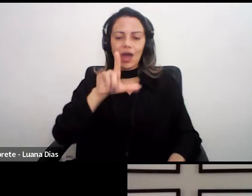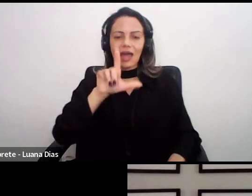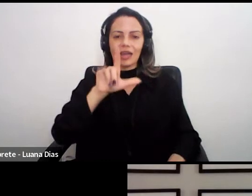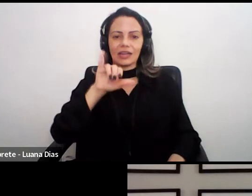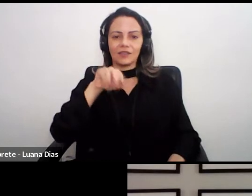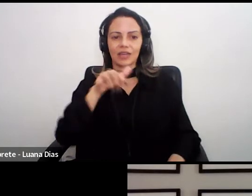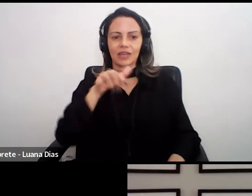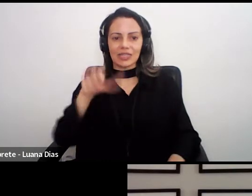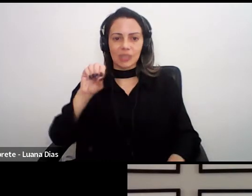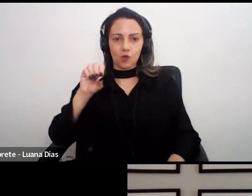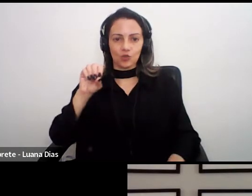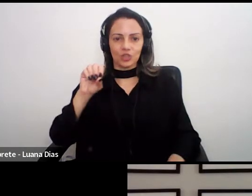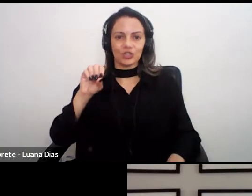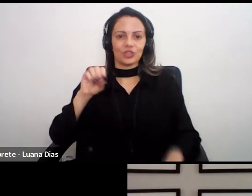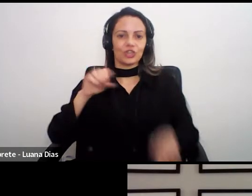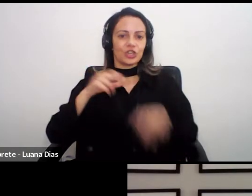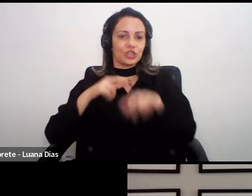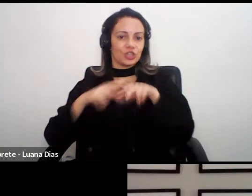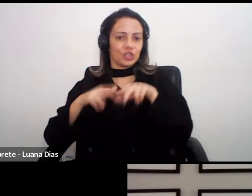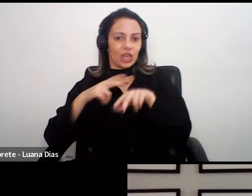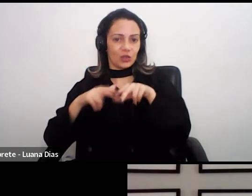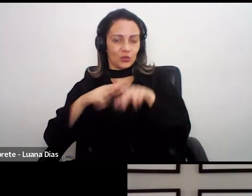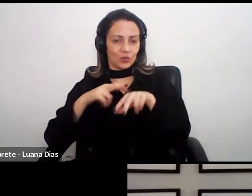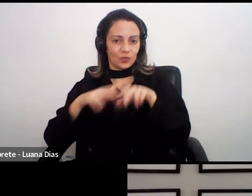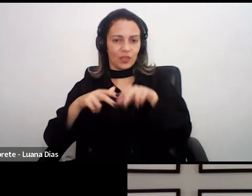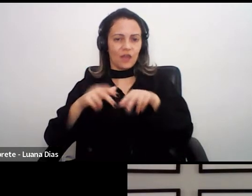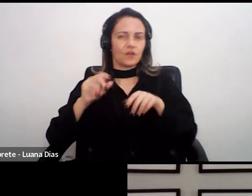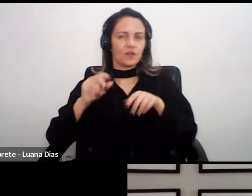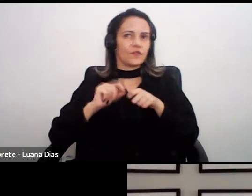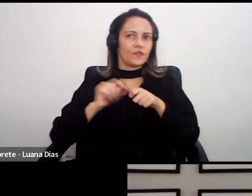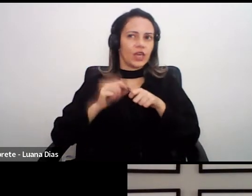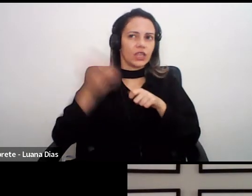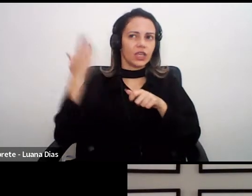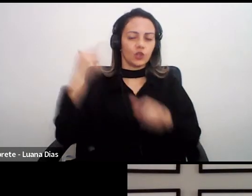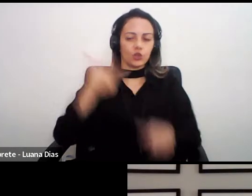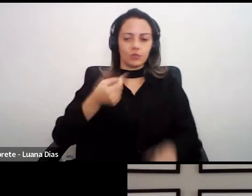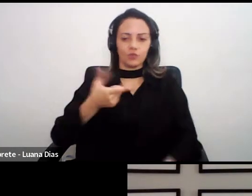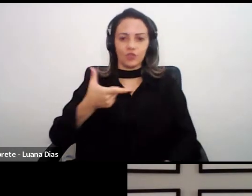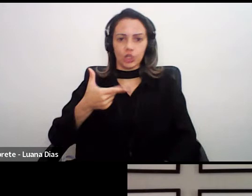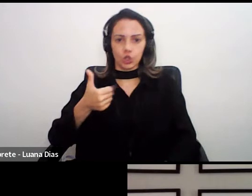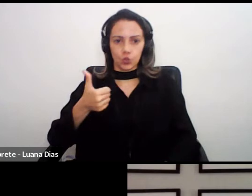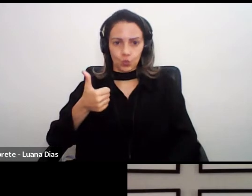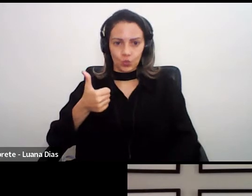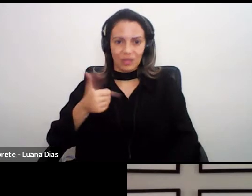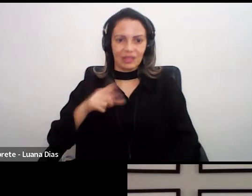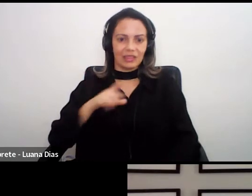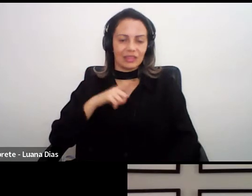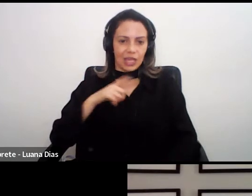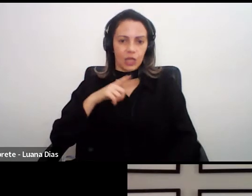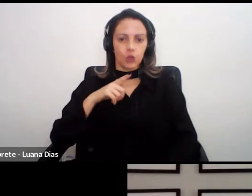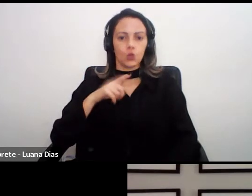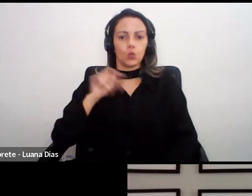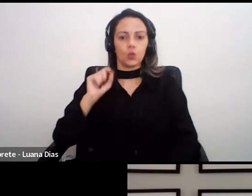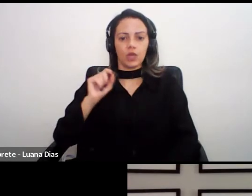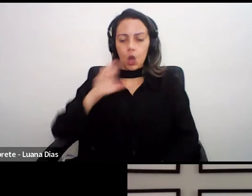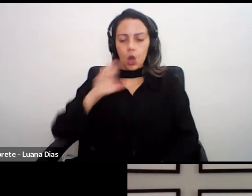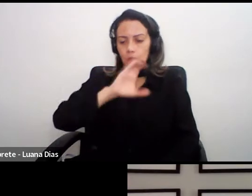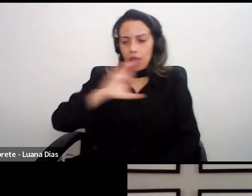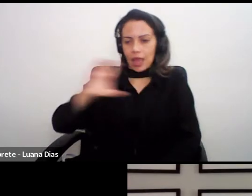A pesquisa ela foi realizada no ano de 2021, tendo como coordenadora a doutora Cristina Tereza Gáulia,